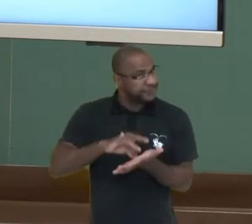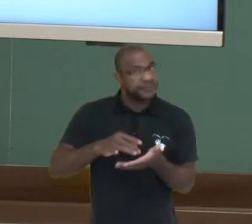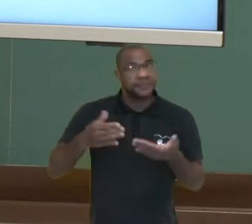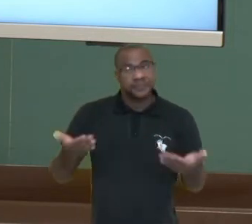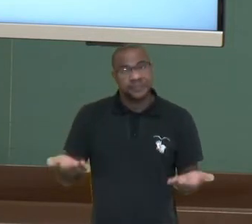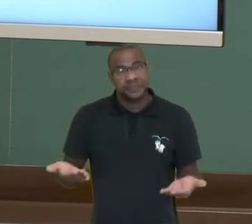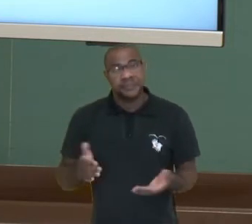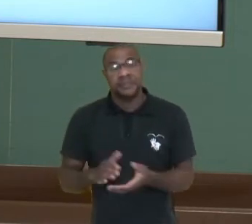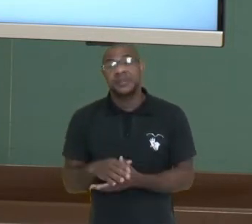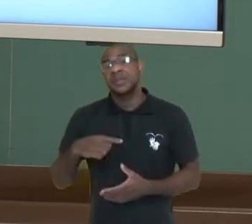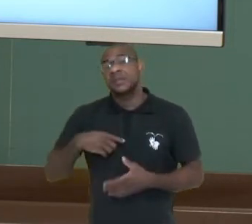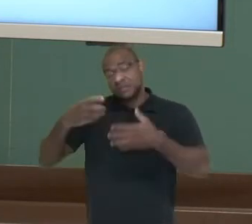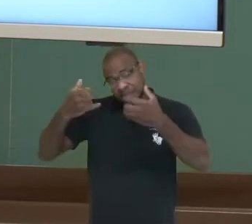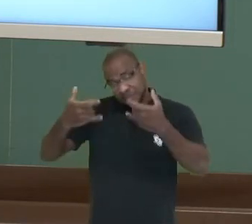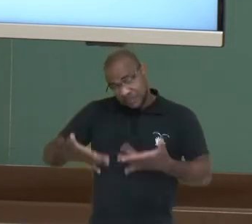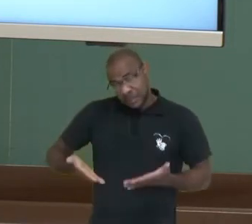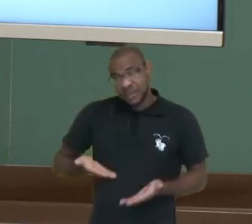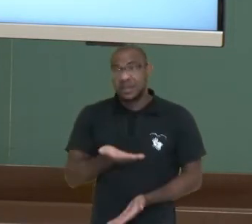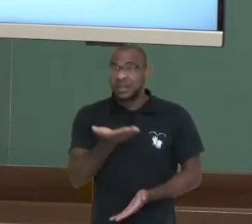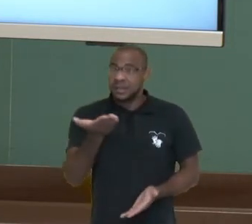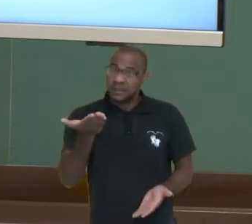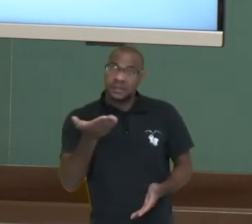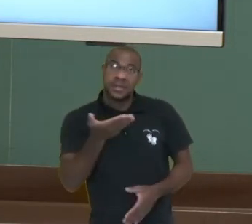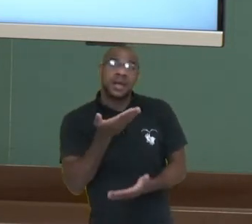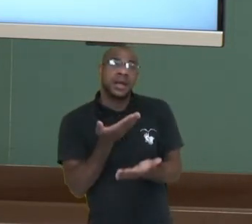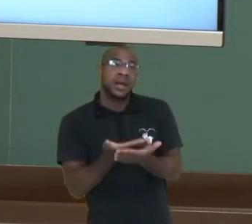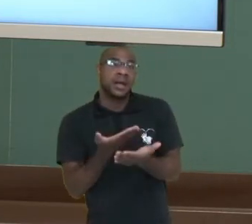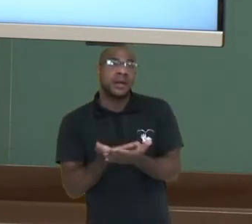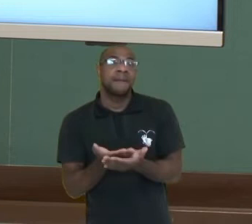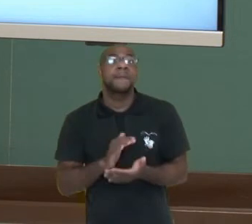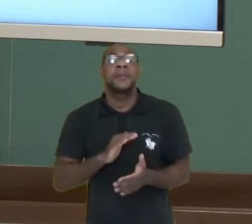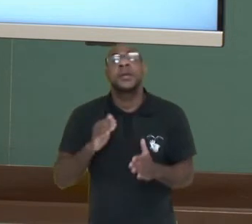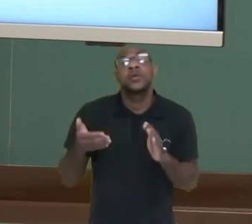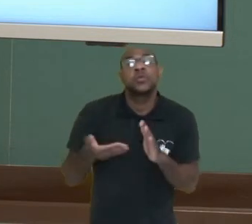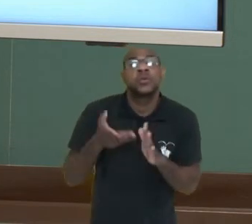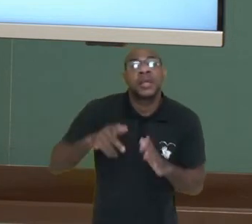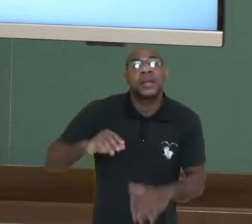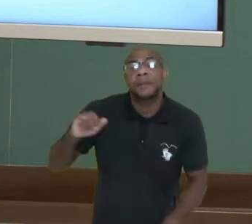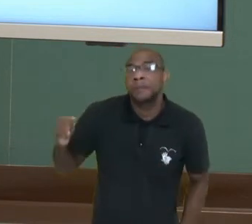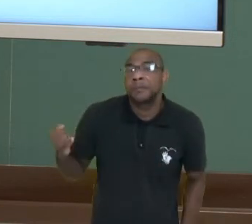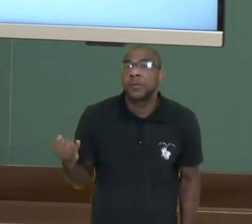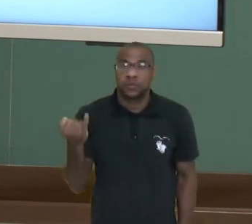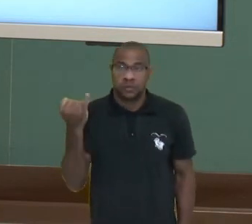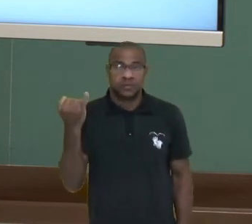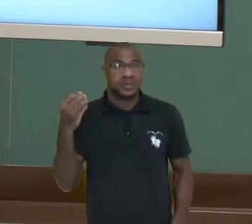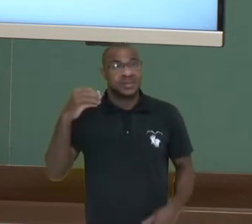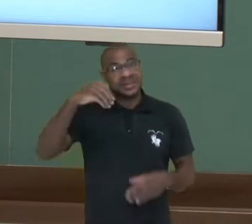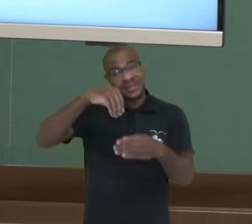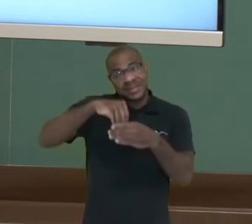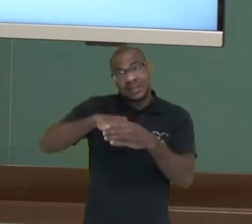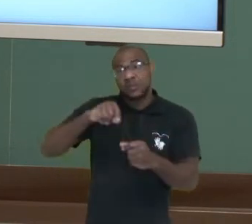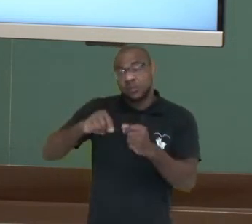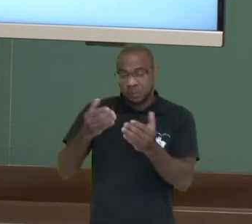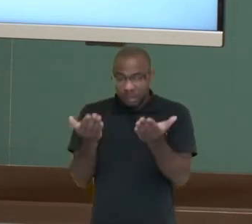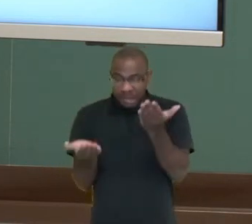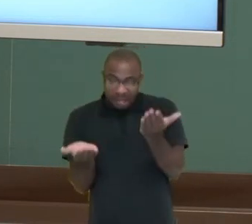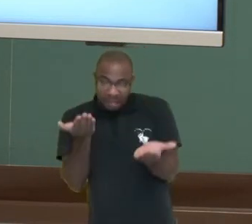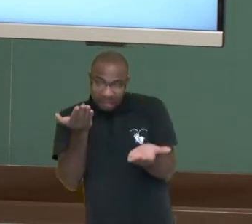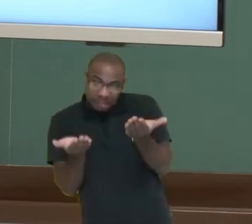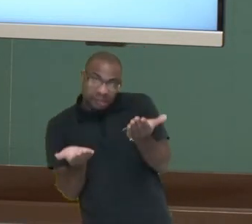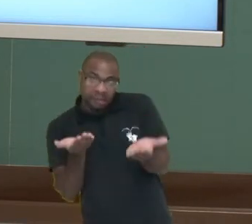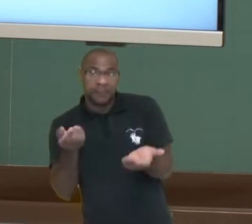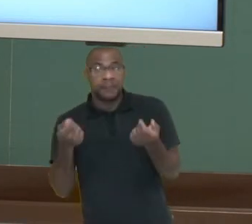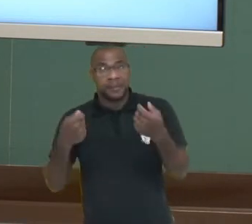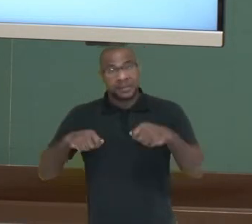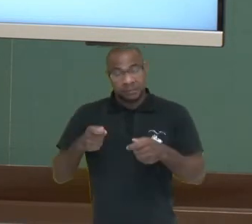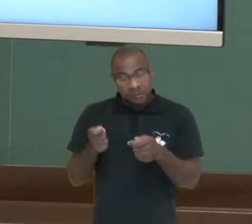para vocês, meus amiguinhos, que tudo é importante dentro de um equilíbrio. Nós